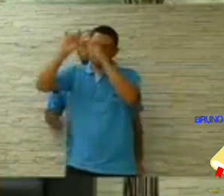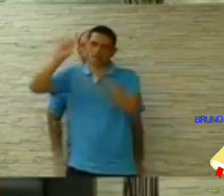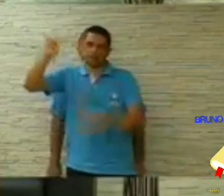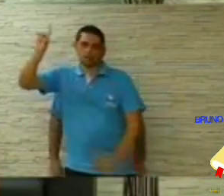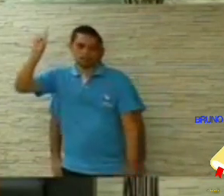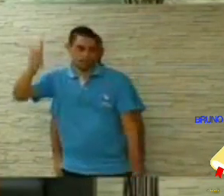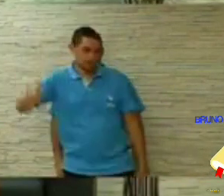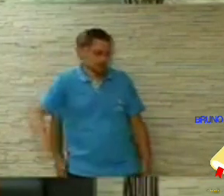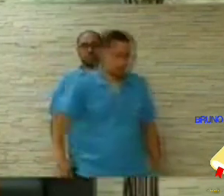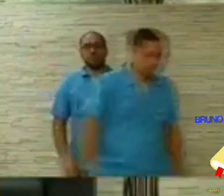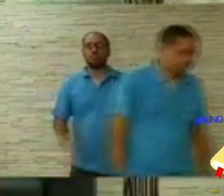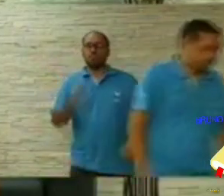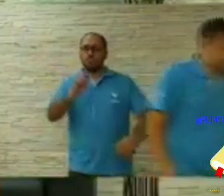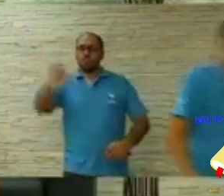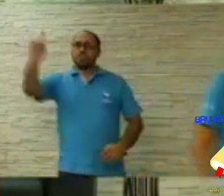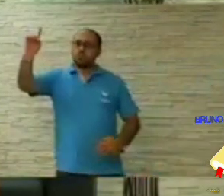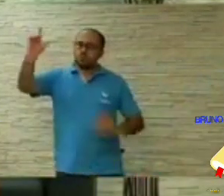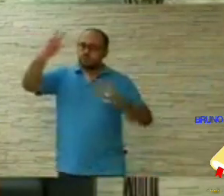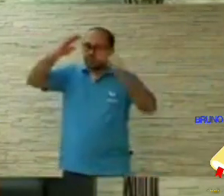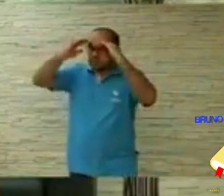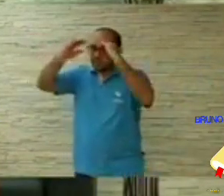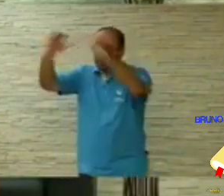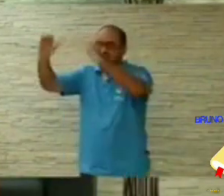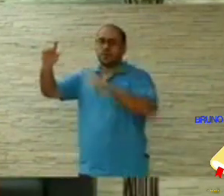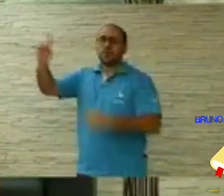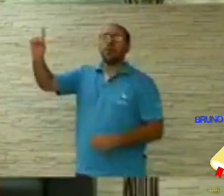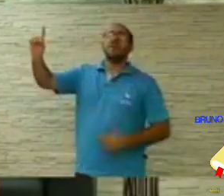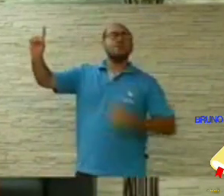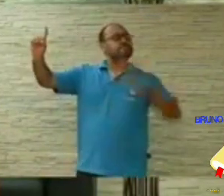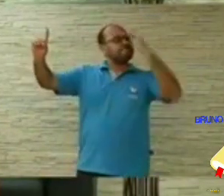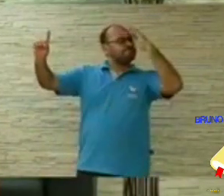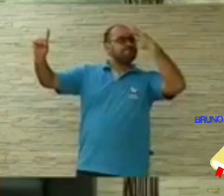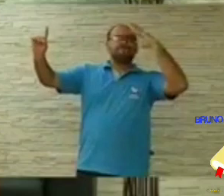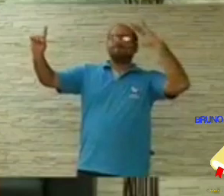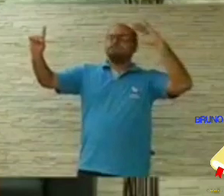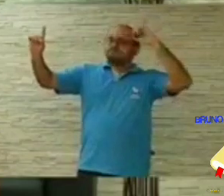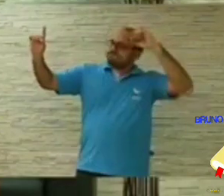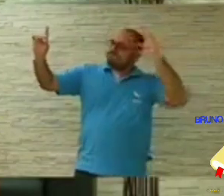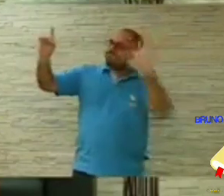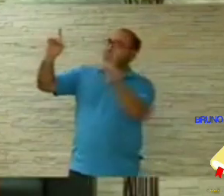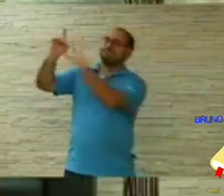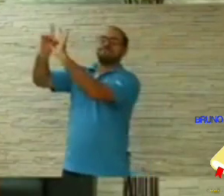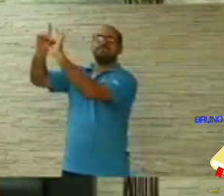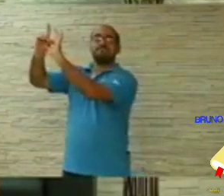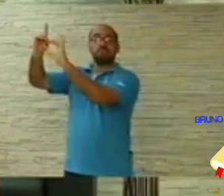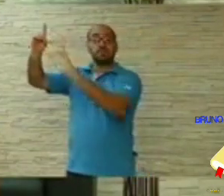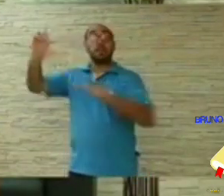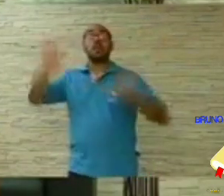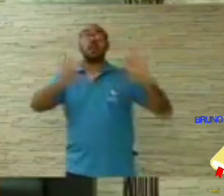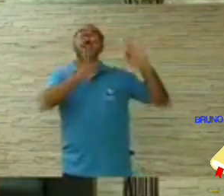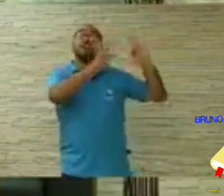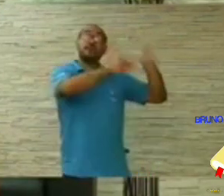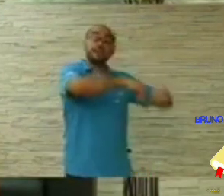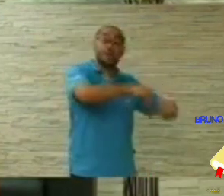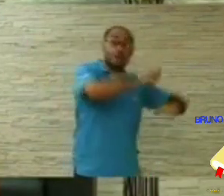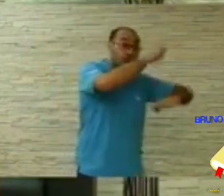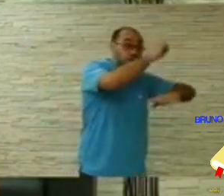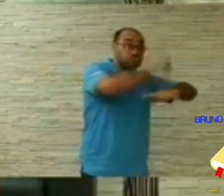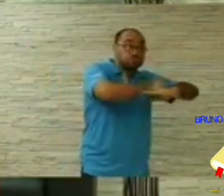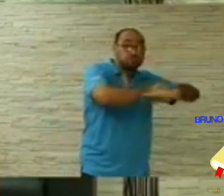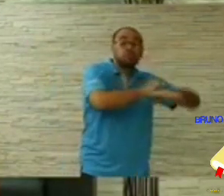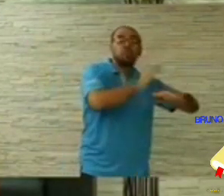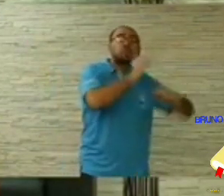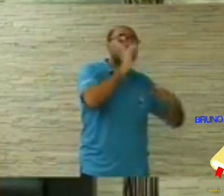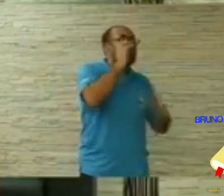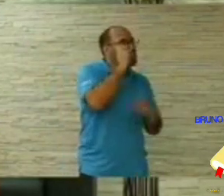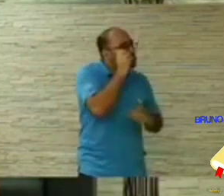Um momento de louvor, uma palavra a Deus, um pensamento ligado a Deus. E a sua última ação antes de dormir deve ser o seu momento de